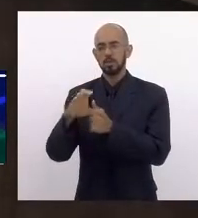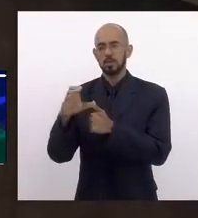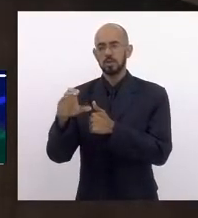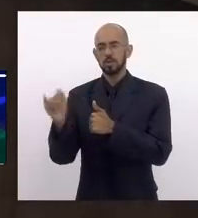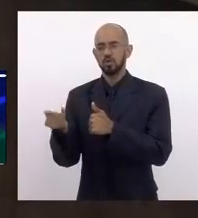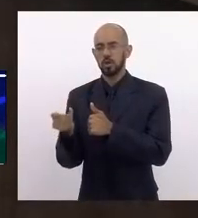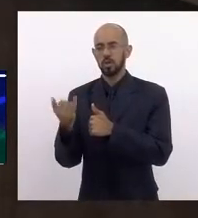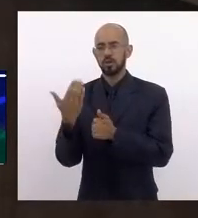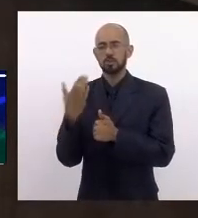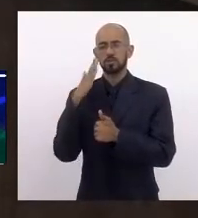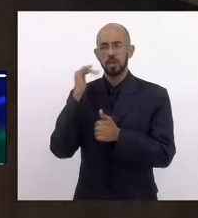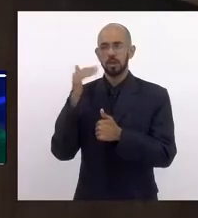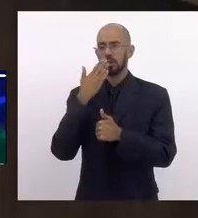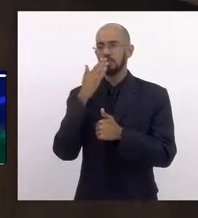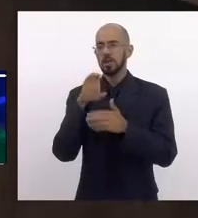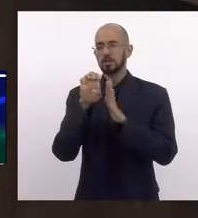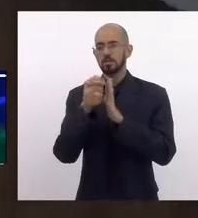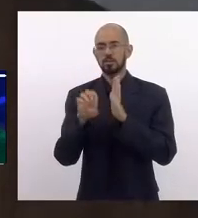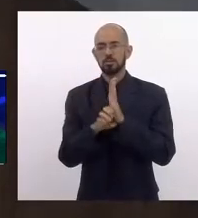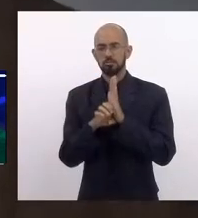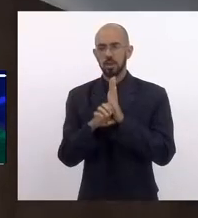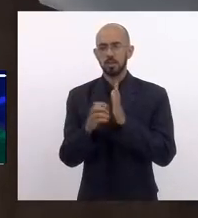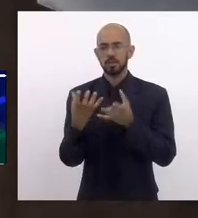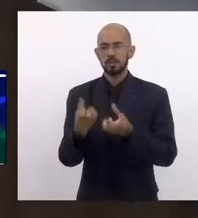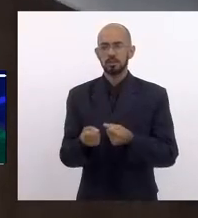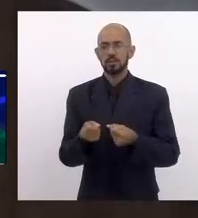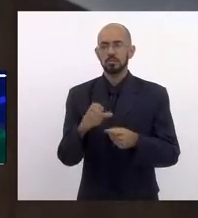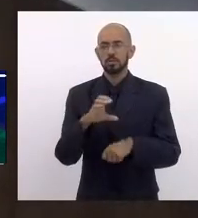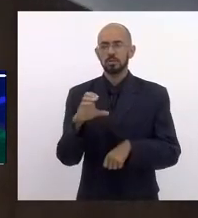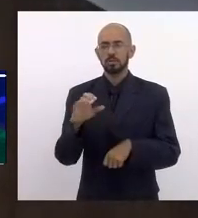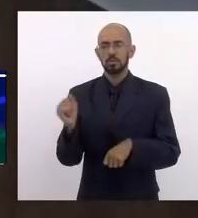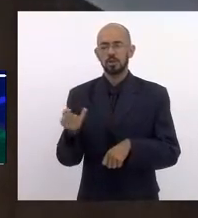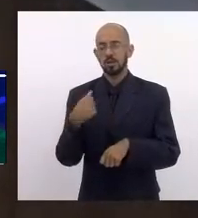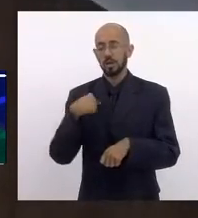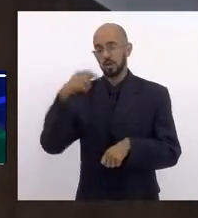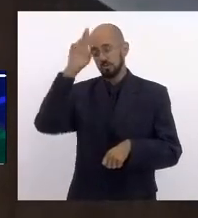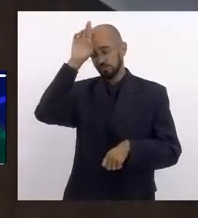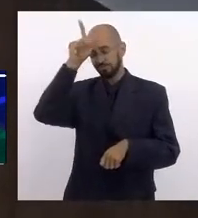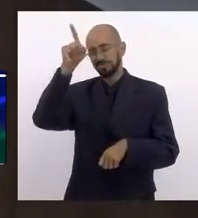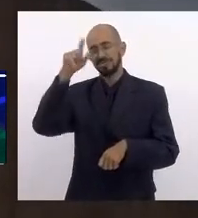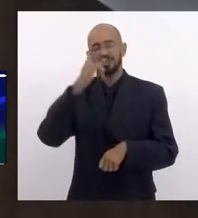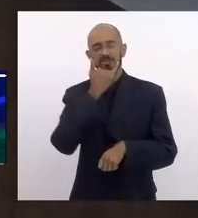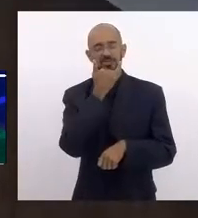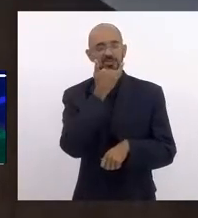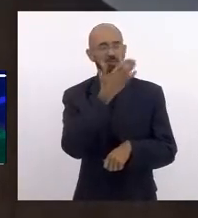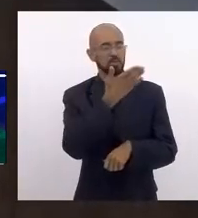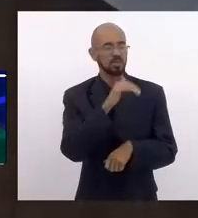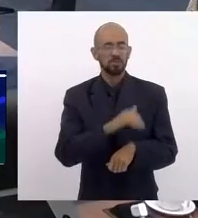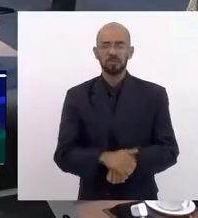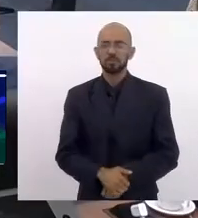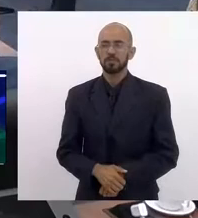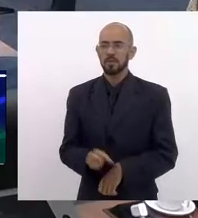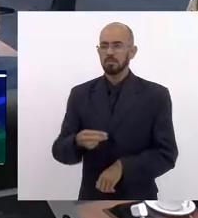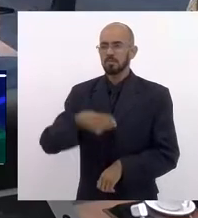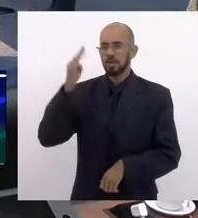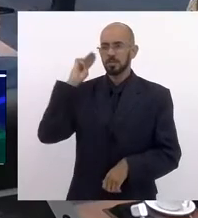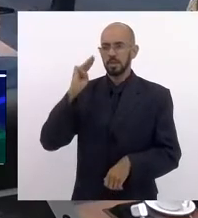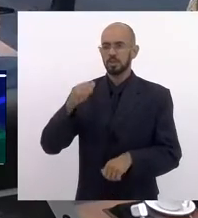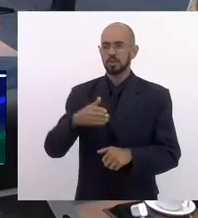saber quais foram as emendas acolhidas pela CCJ. Eu mesmo me distraí, então eu peço desculpas. Deputado Márcio